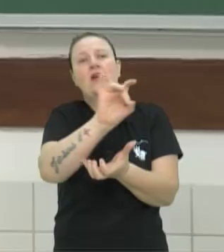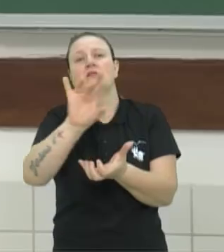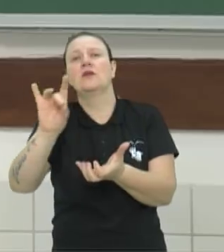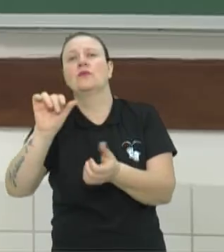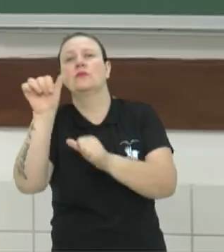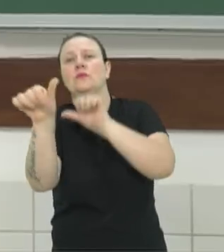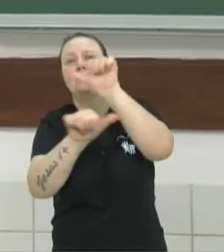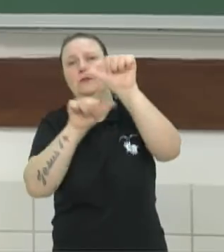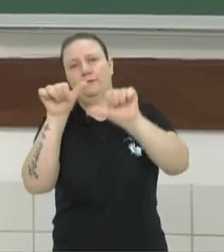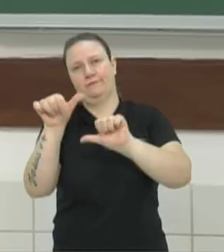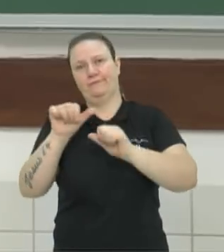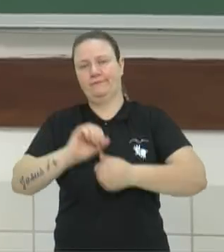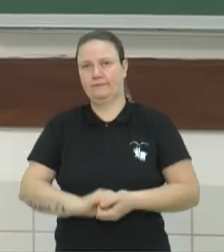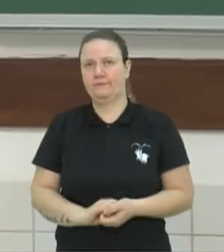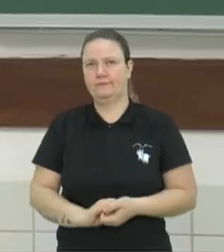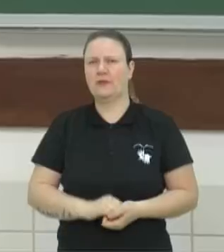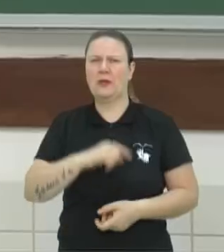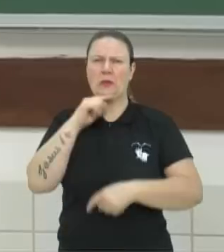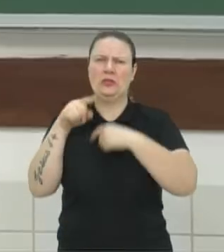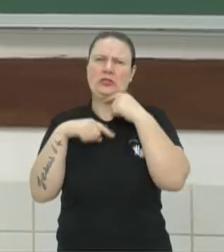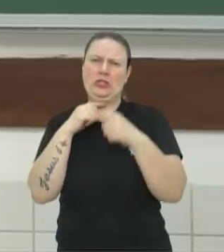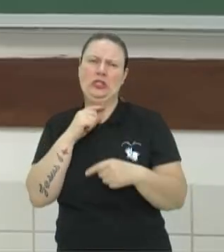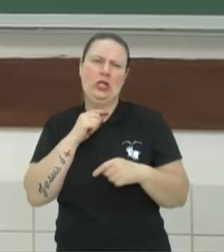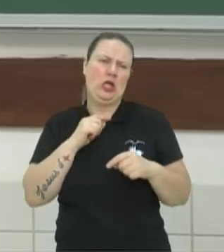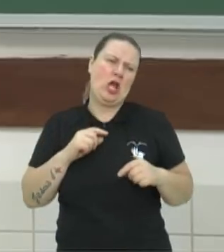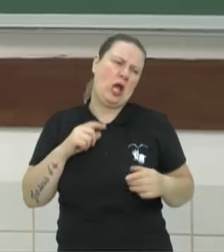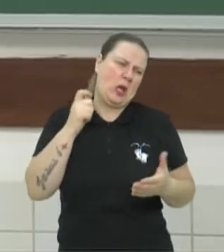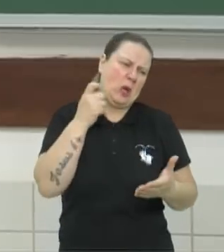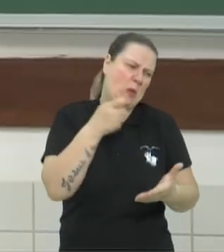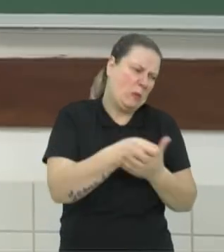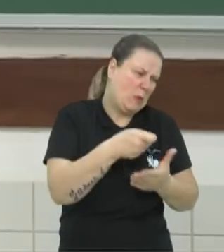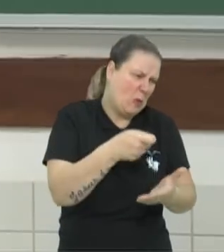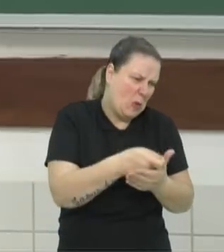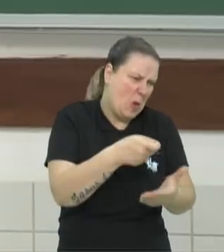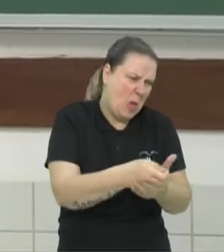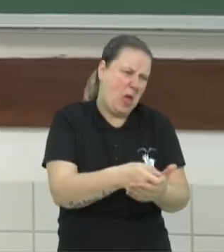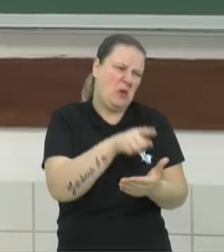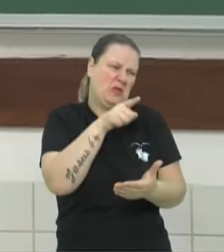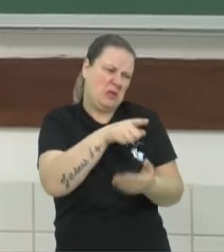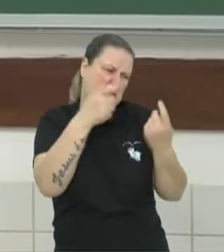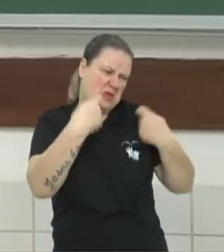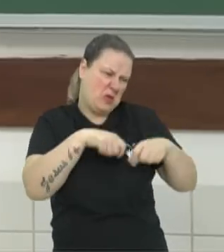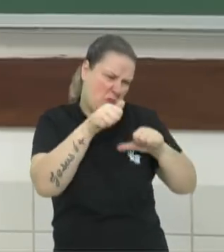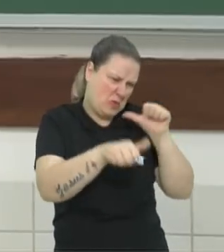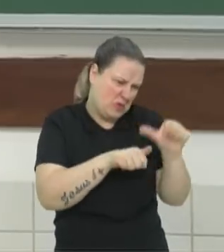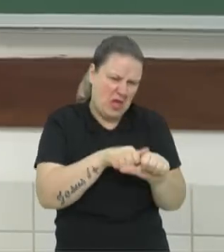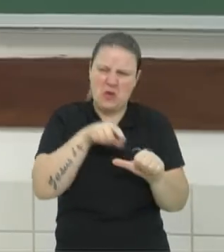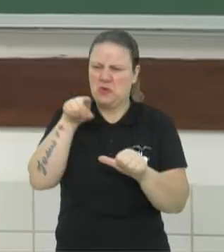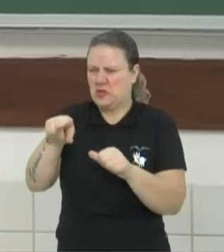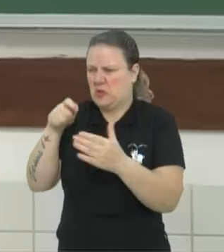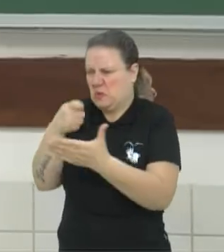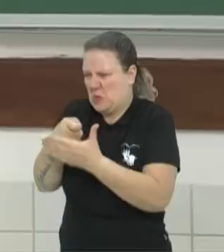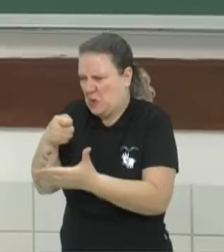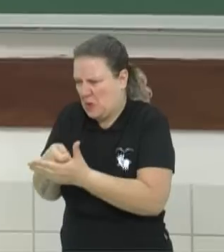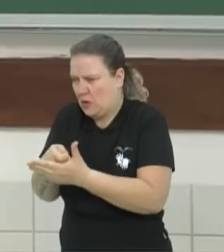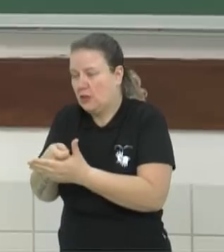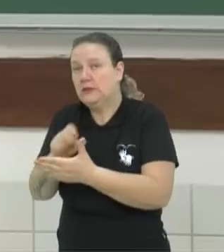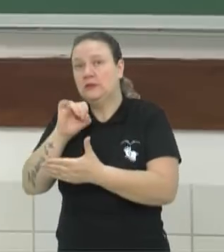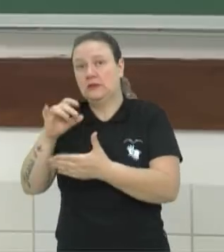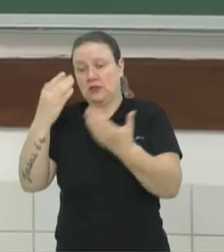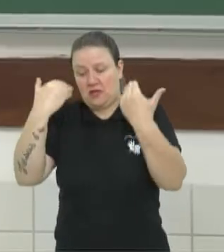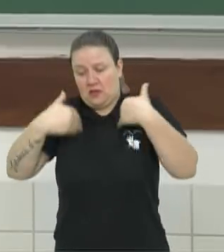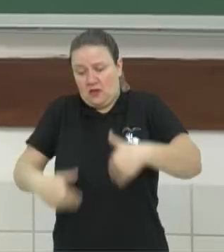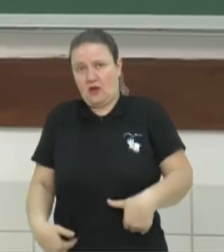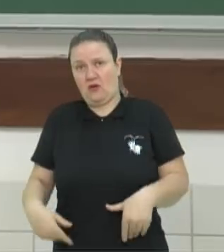cobrar que as pessoas mudem o mundo e dizer que fulano e ciclano não fazem nada para mudar o mundo se você não está fazendo a